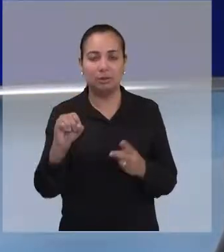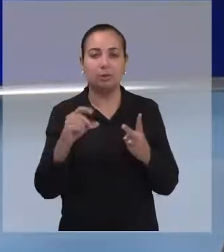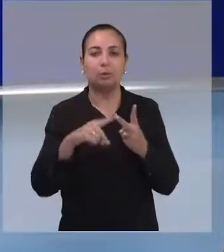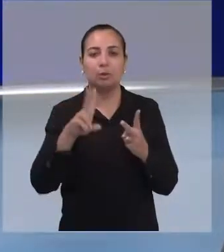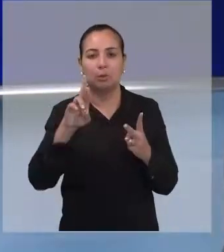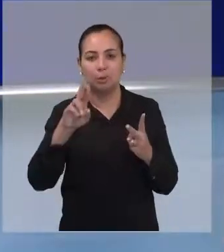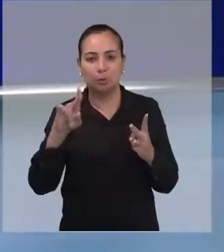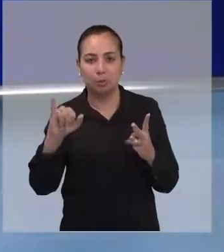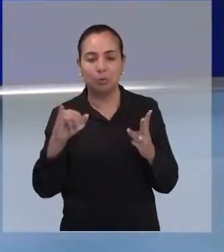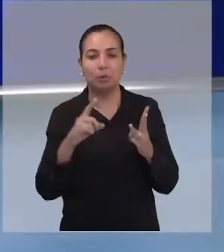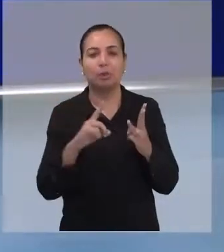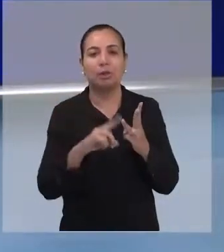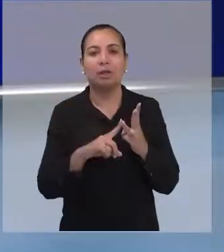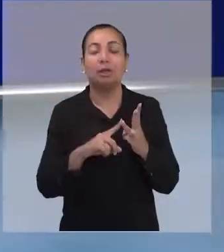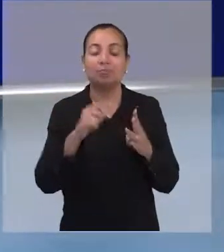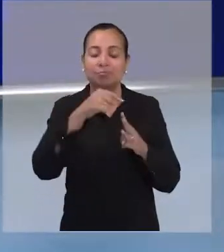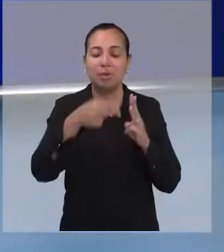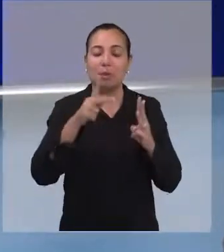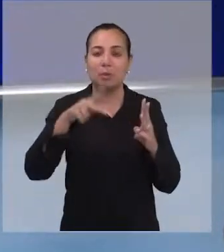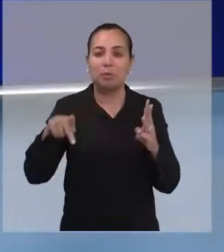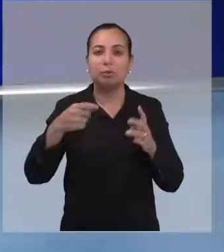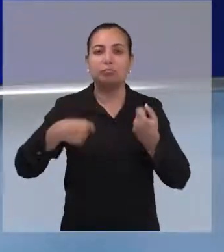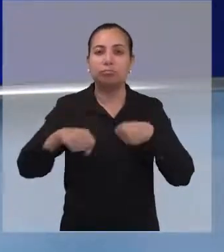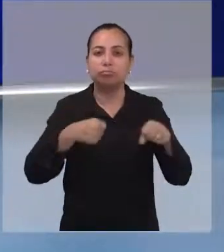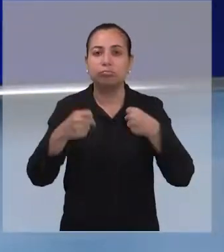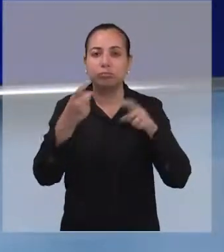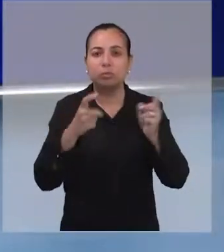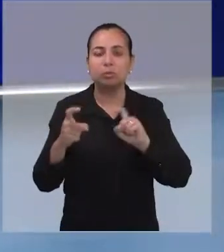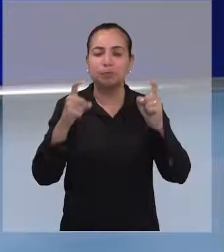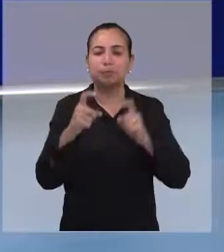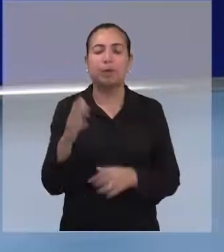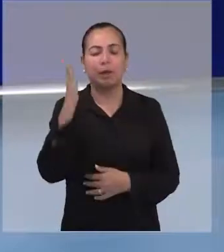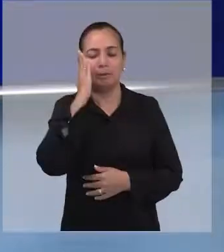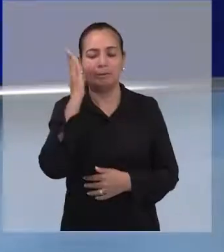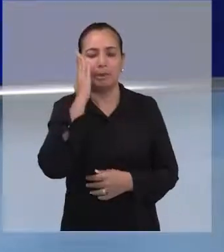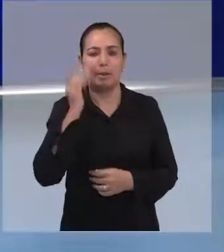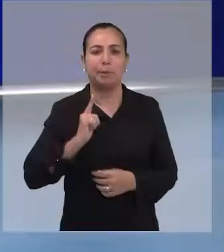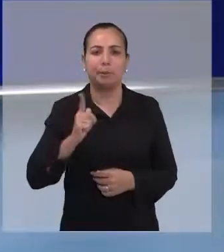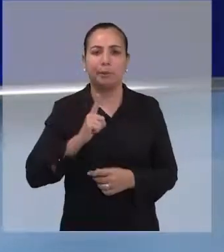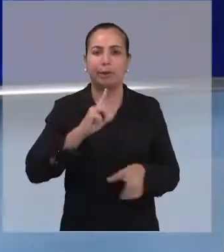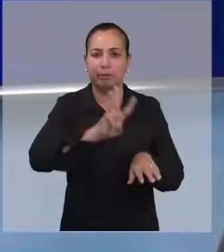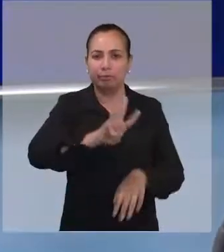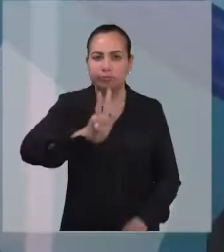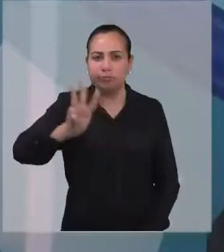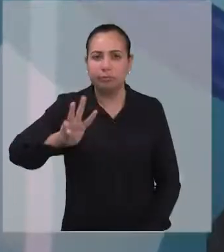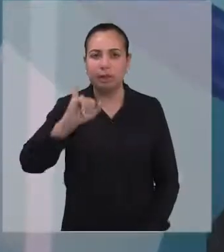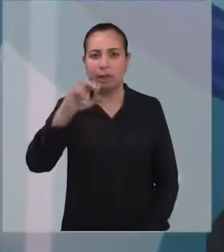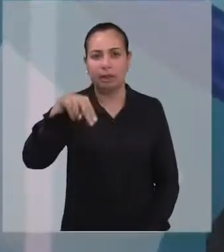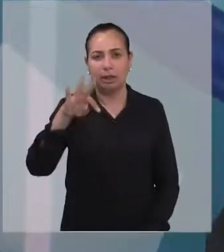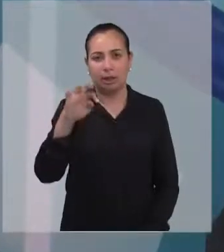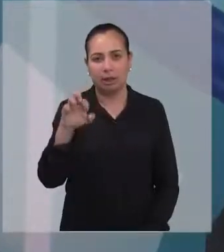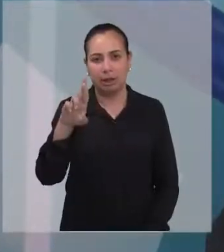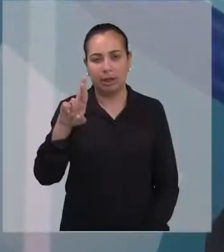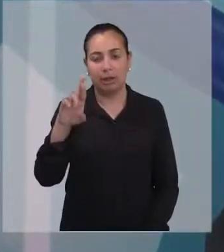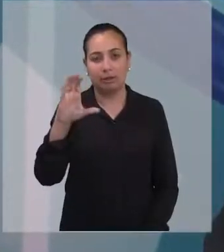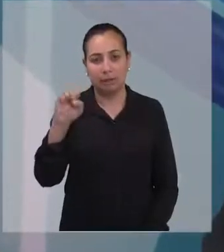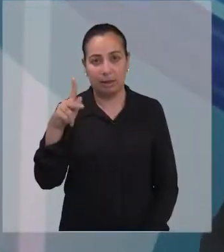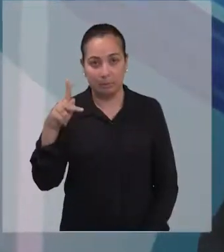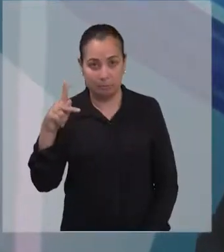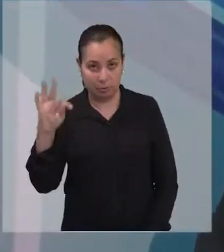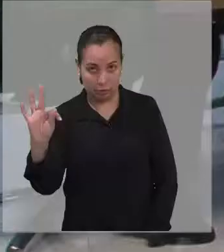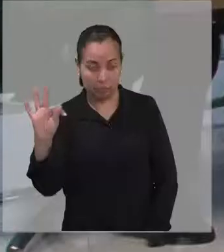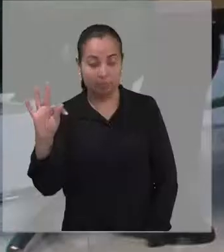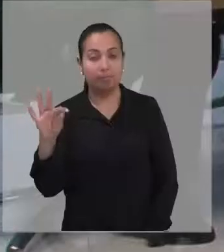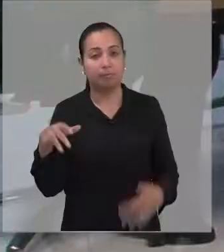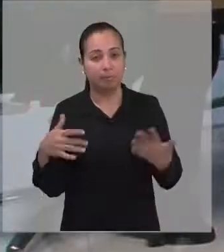invasão, chama do que quiser, publicada pelo Intercept, que é o site de responsabilidade do jornalista americano, o nome dele?